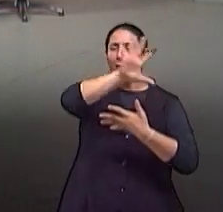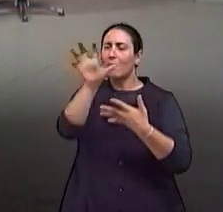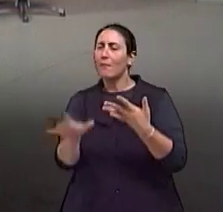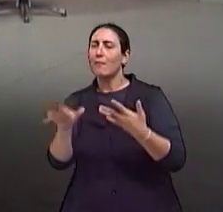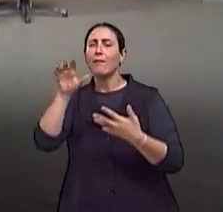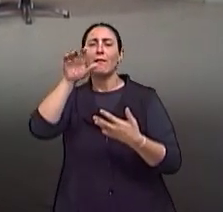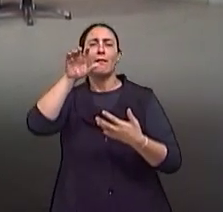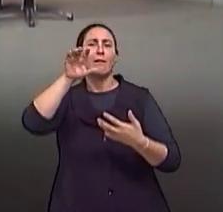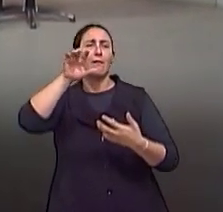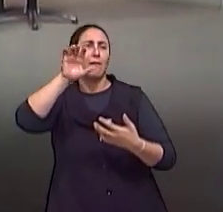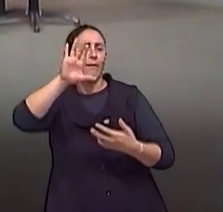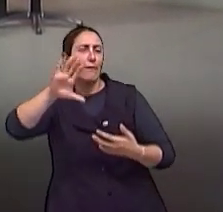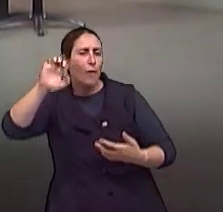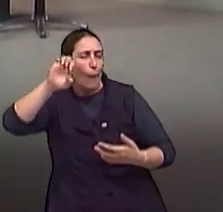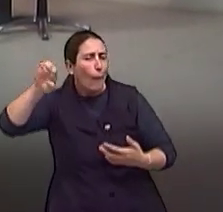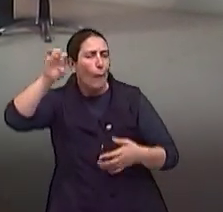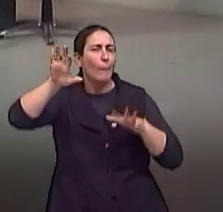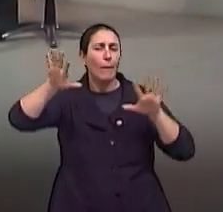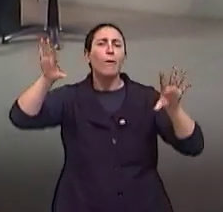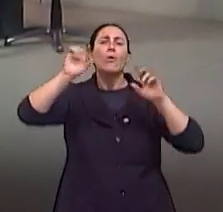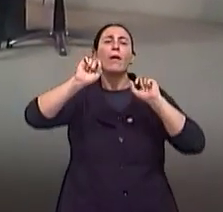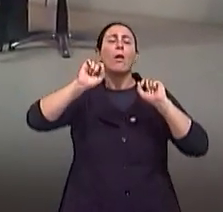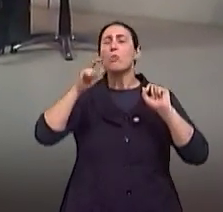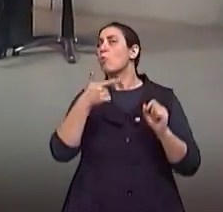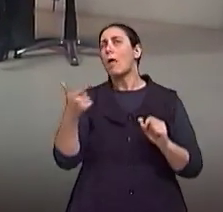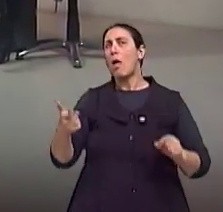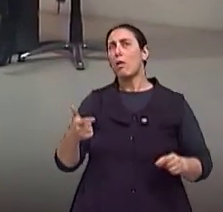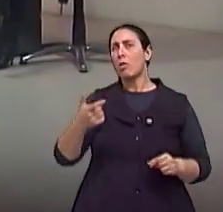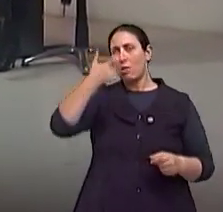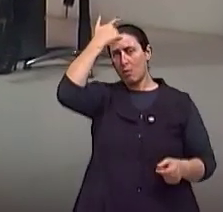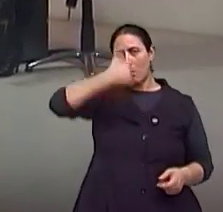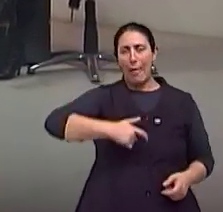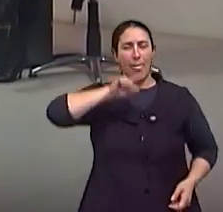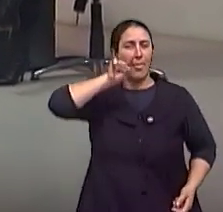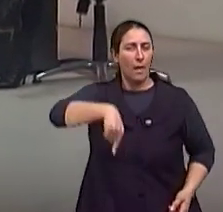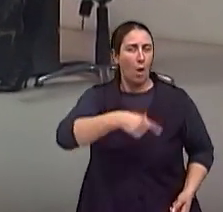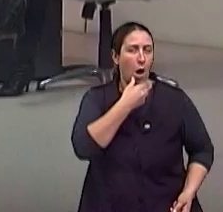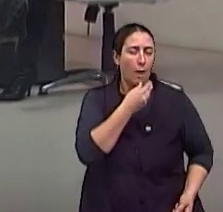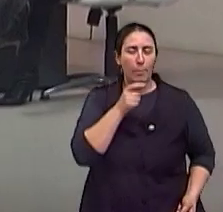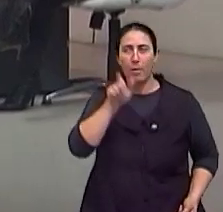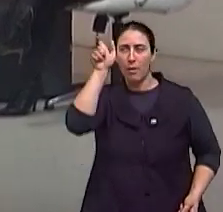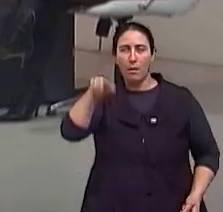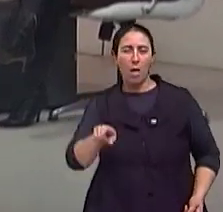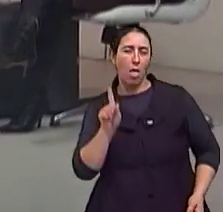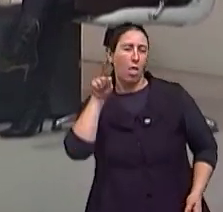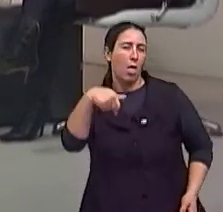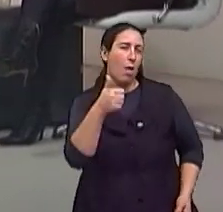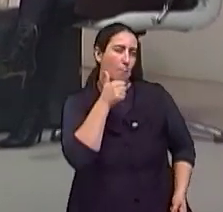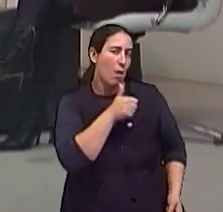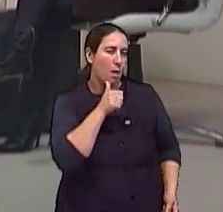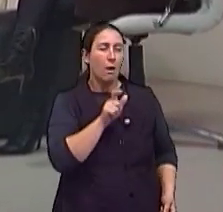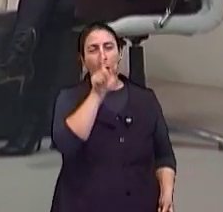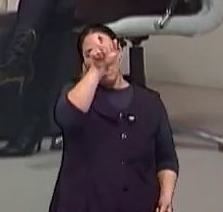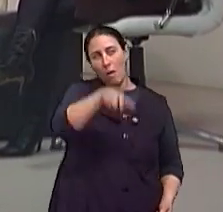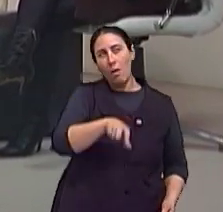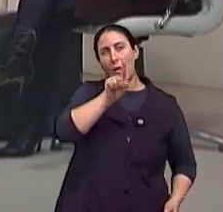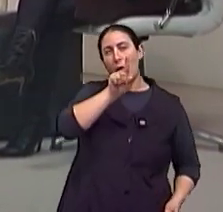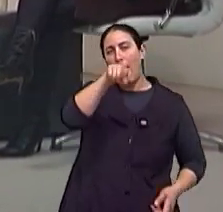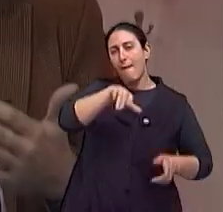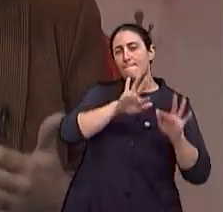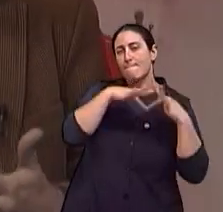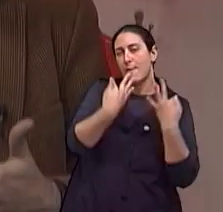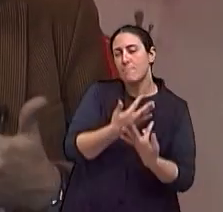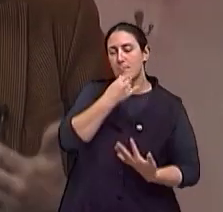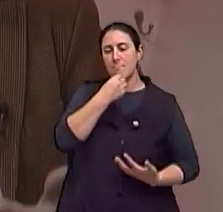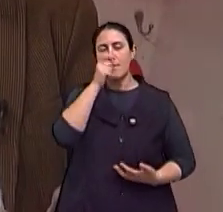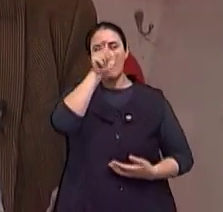Ou seja, não tem mais, por exemplo, o modelo de homem, o modelo de mulher, o modelo, né, de pai de família, sei lá. Então, me parece